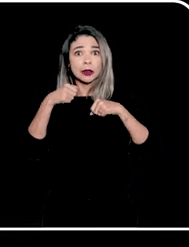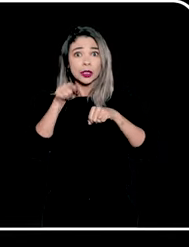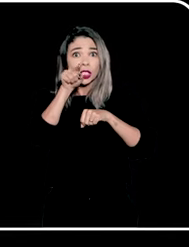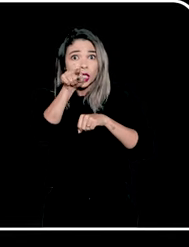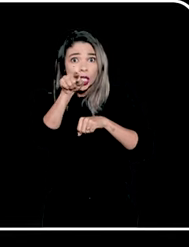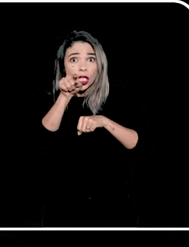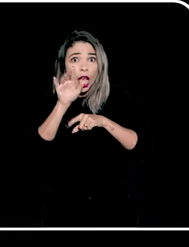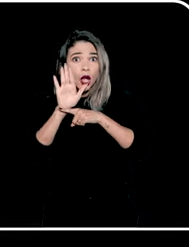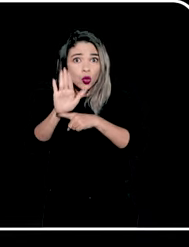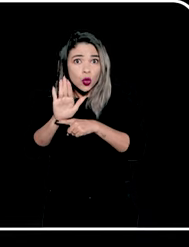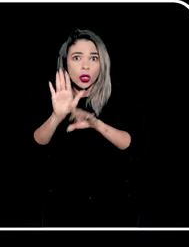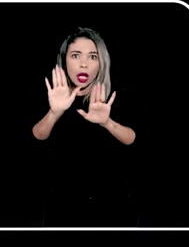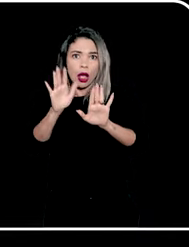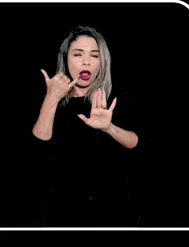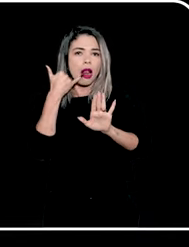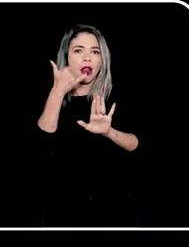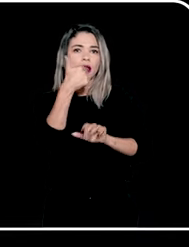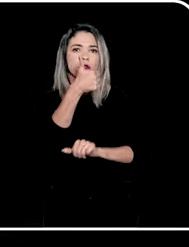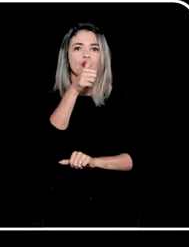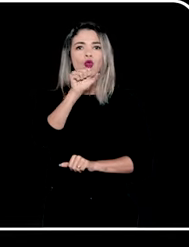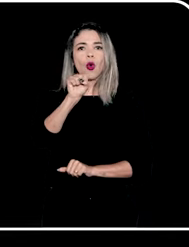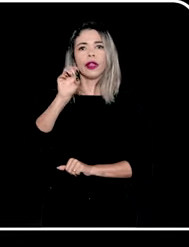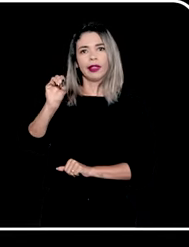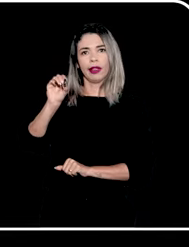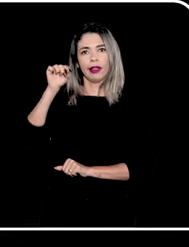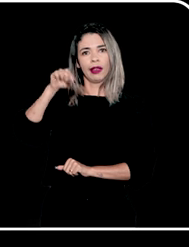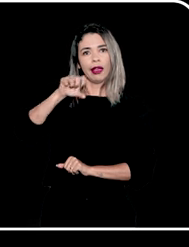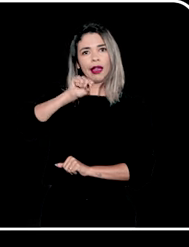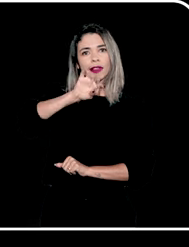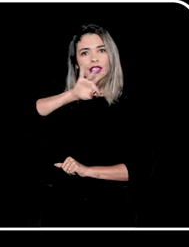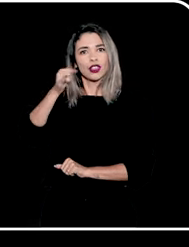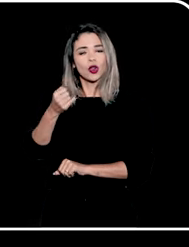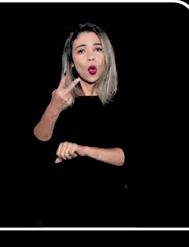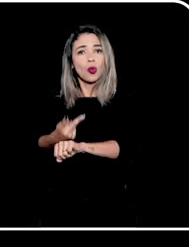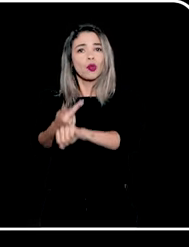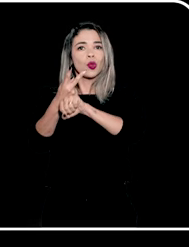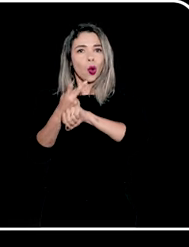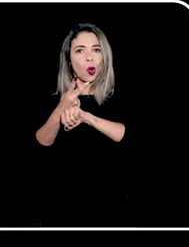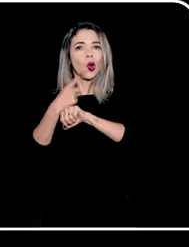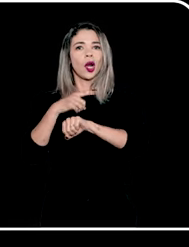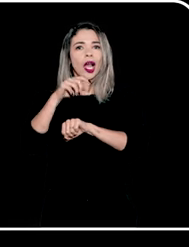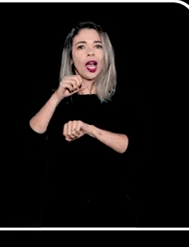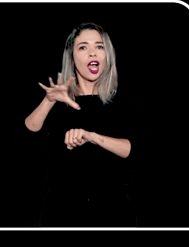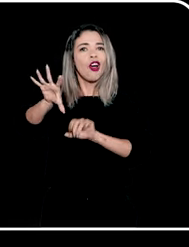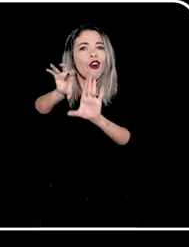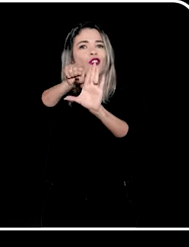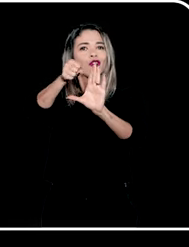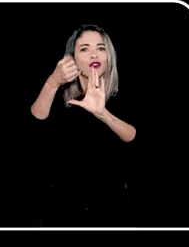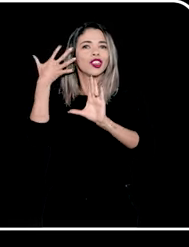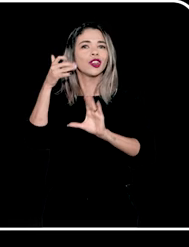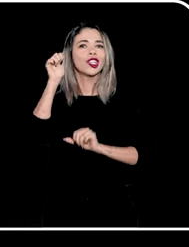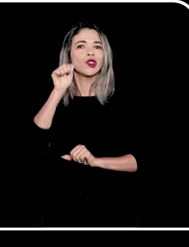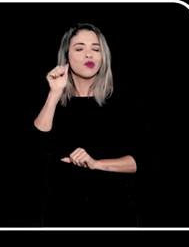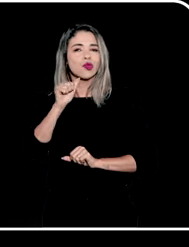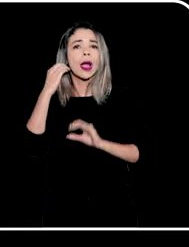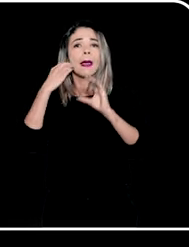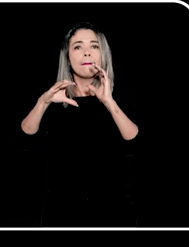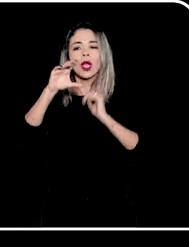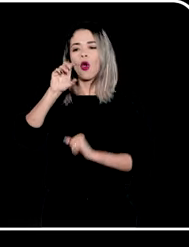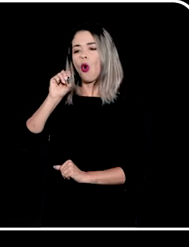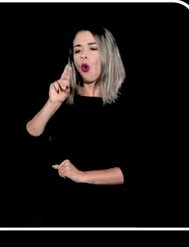precisa de ajuda ligue 180 no STJ procure a ouvidoria das mulheres e-mail